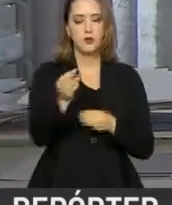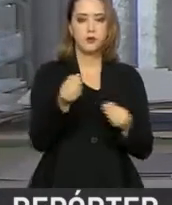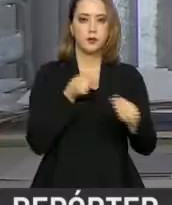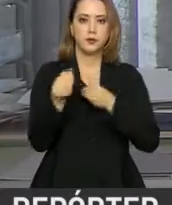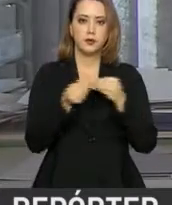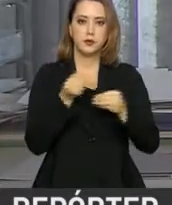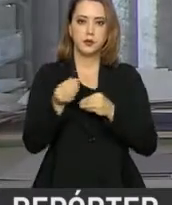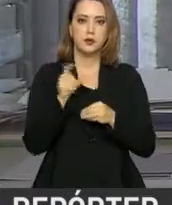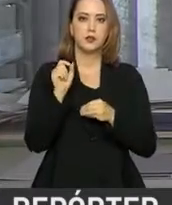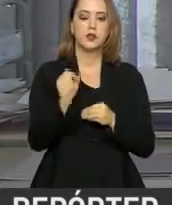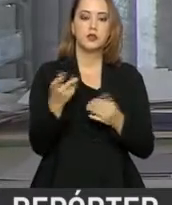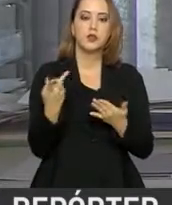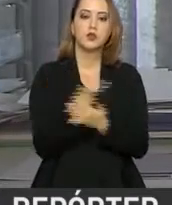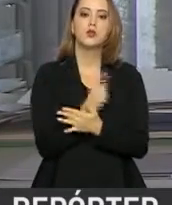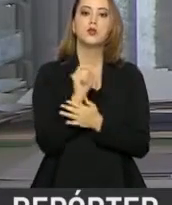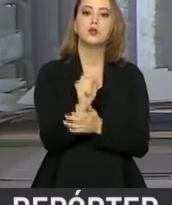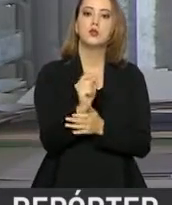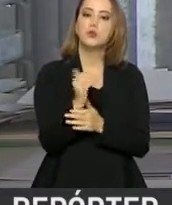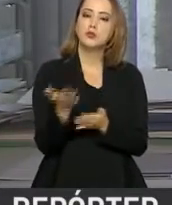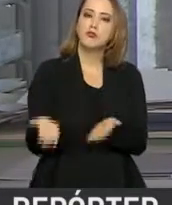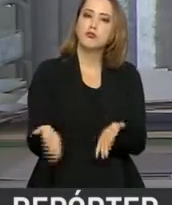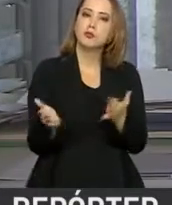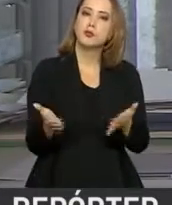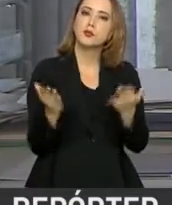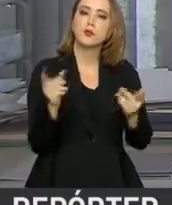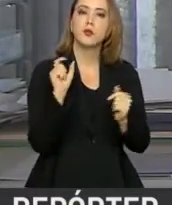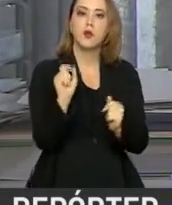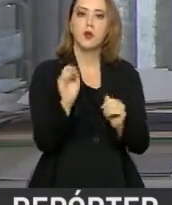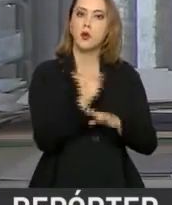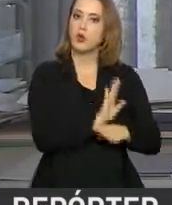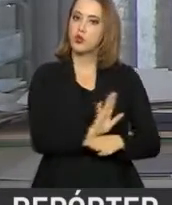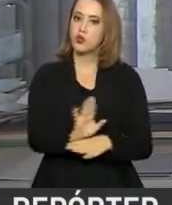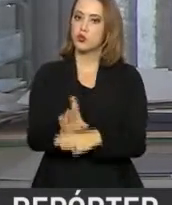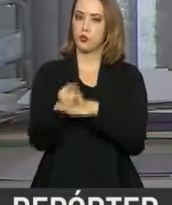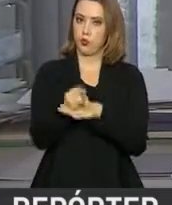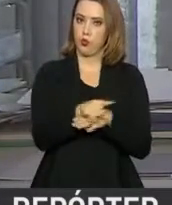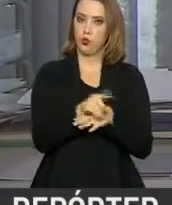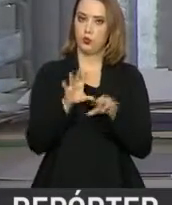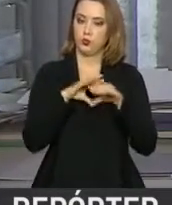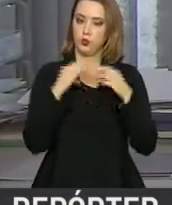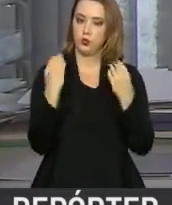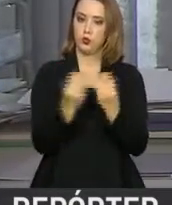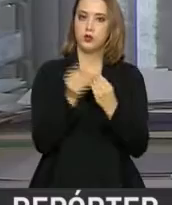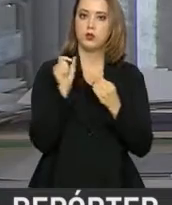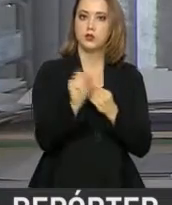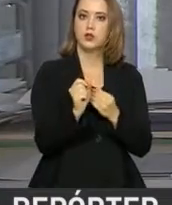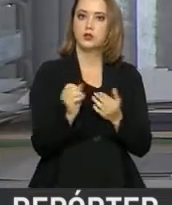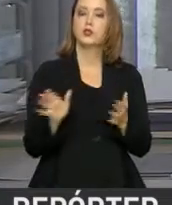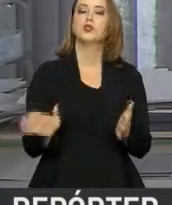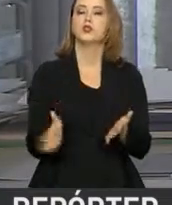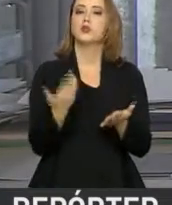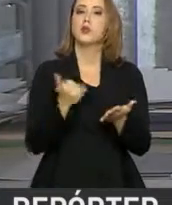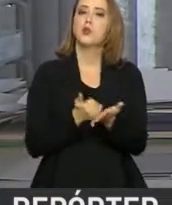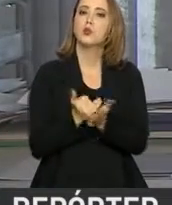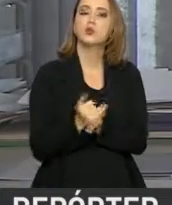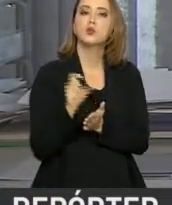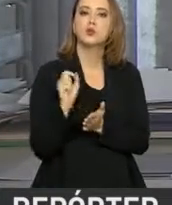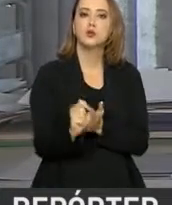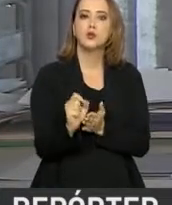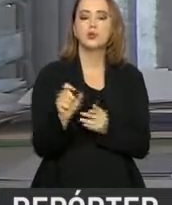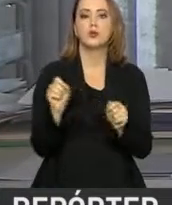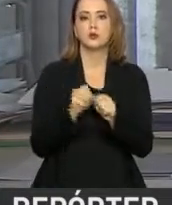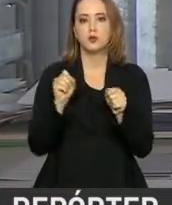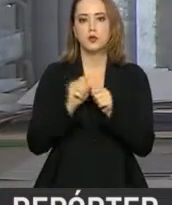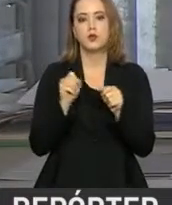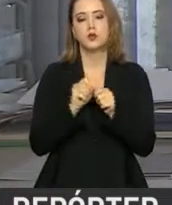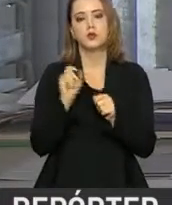iniciativas e nós próprios como ministério do meio ambiente ajudar é iniciativa que contribuam para usos mais